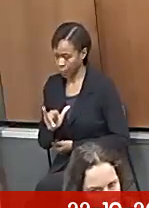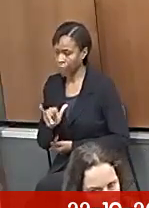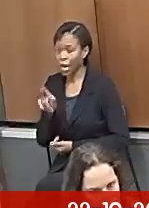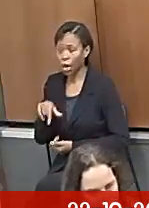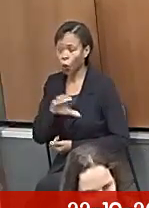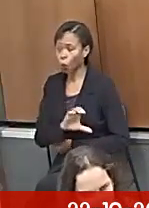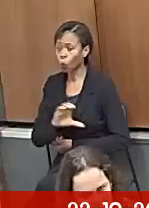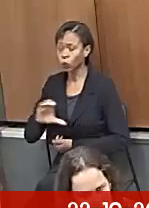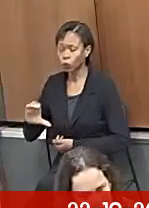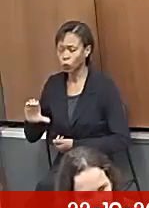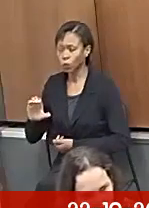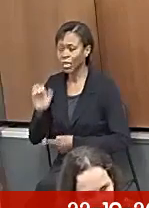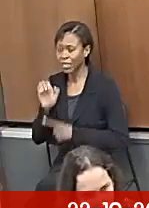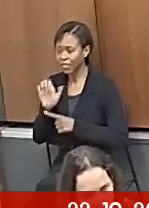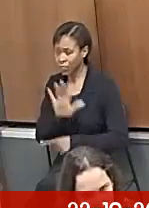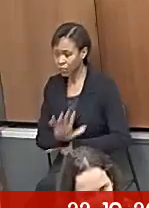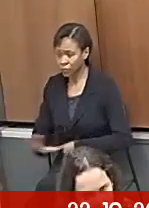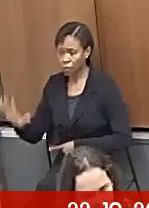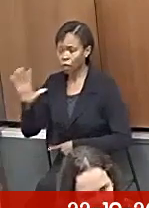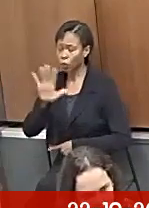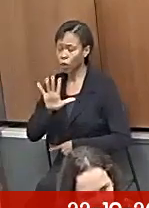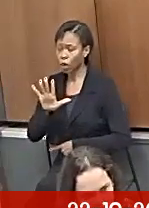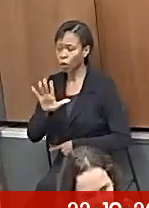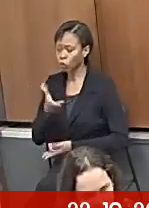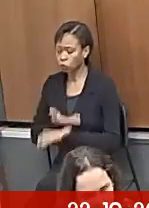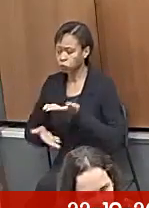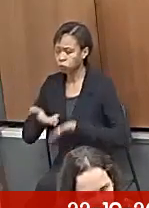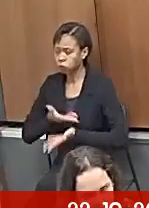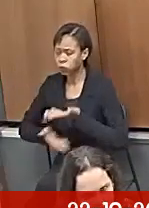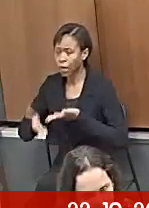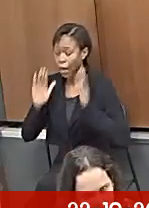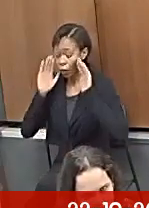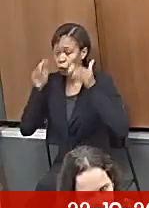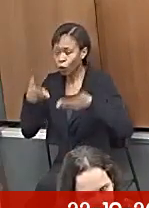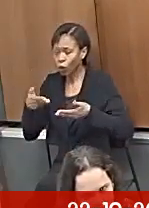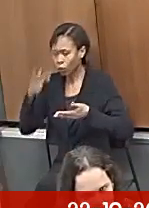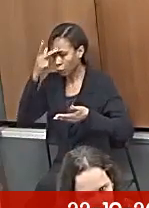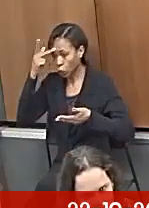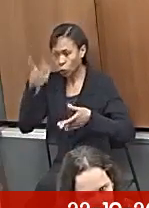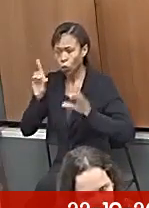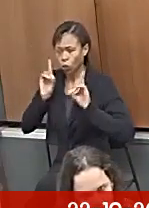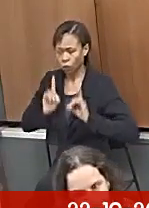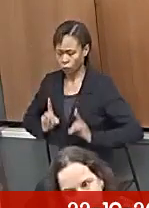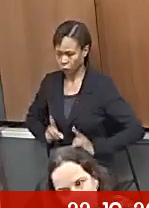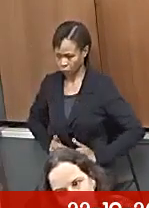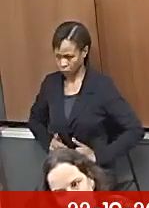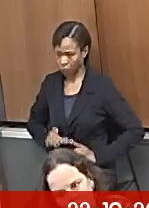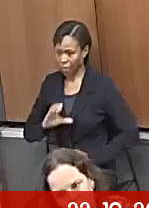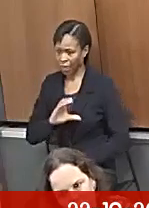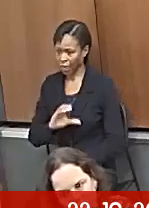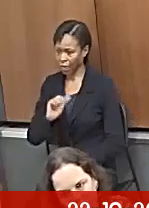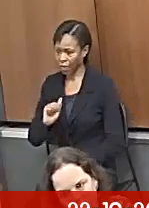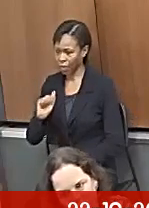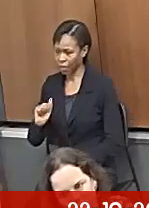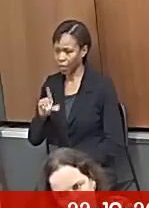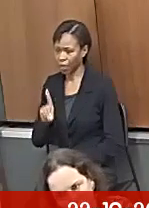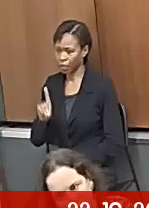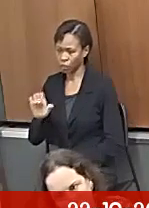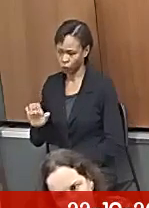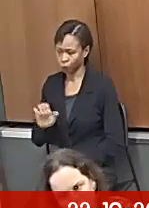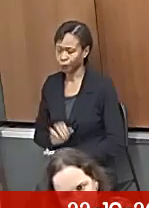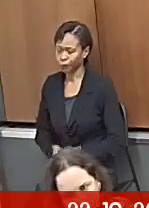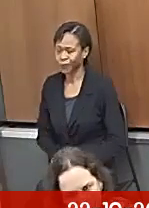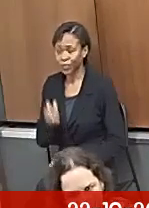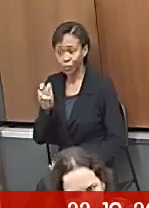Severino, que é coordenador estadual de articulação e atenção à pessoa com deficiência, que é o nosso CAAD.